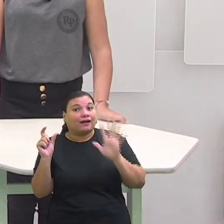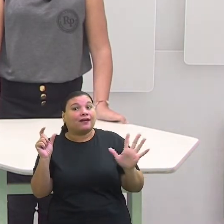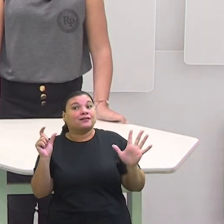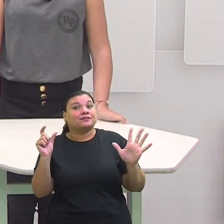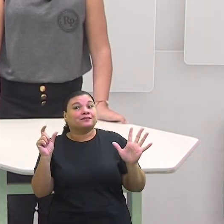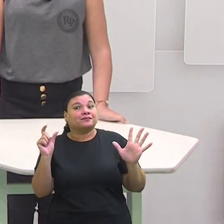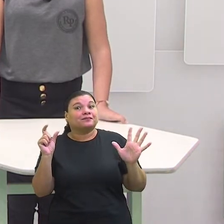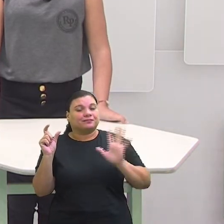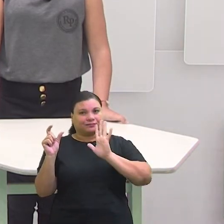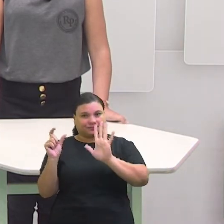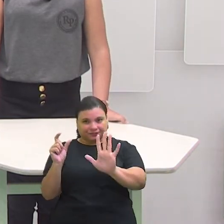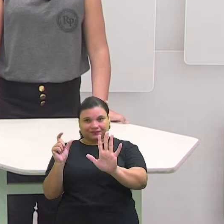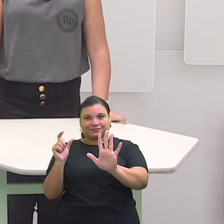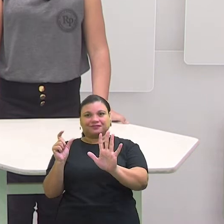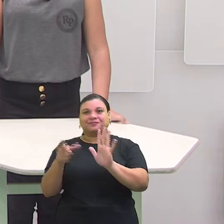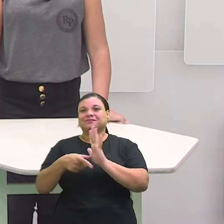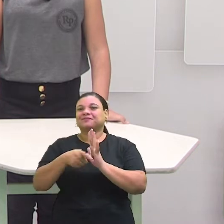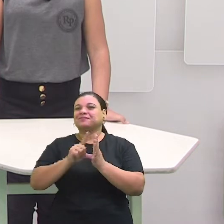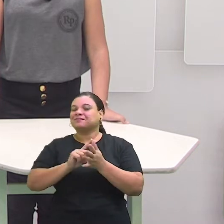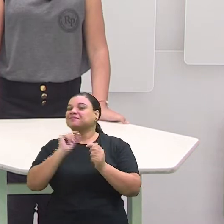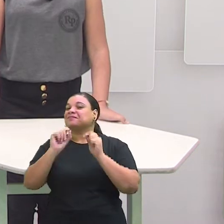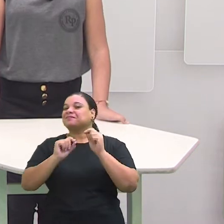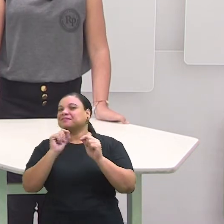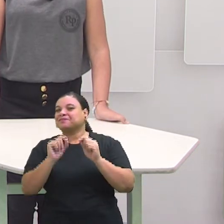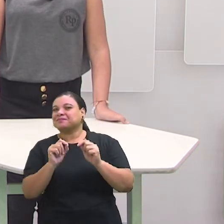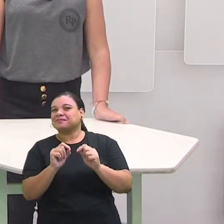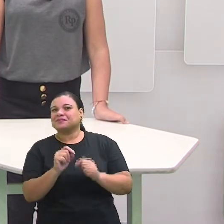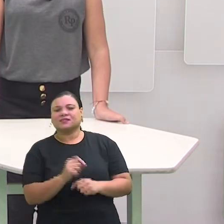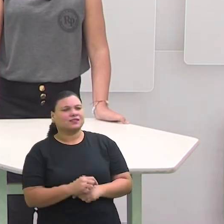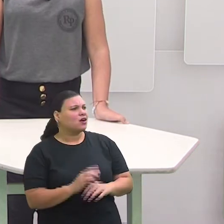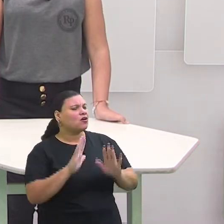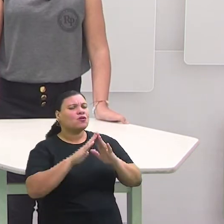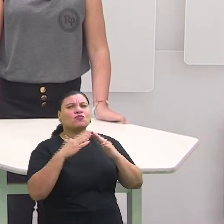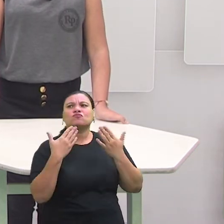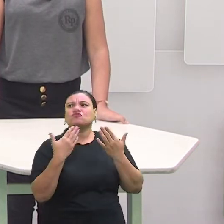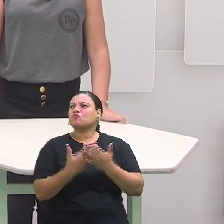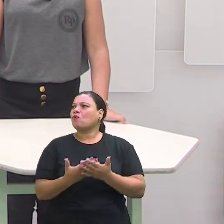mas antes de revelar, a escola de vocês é longe?